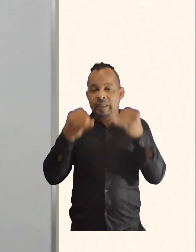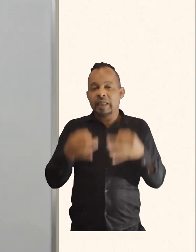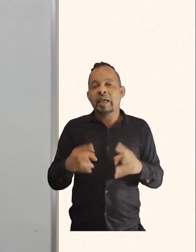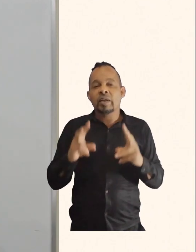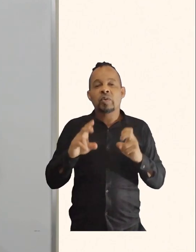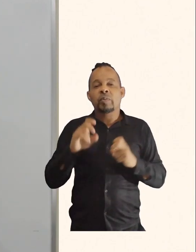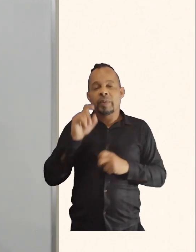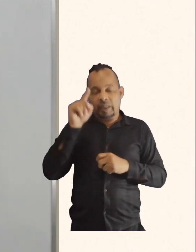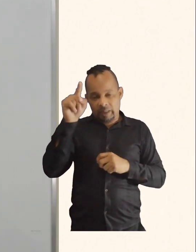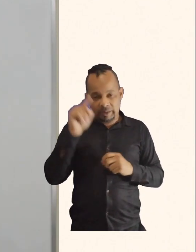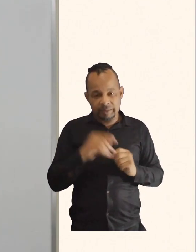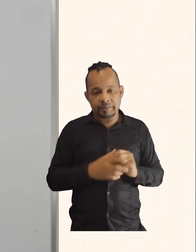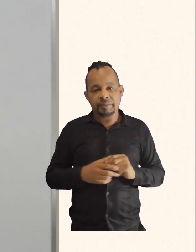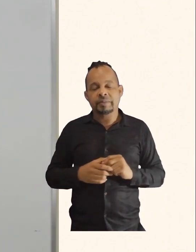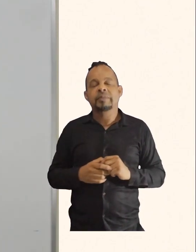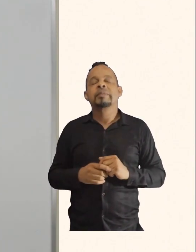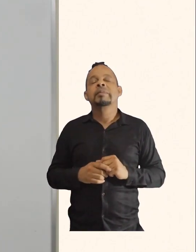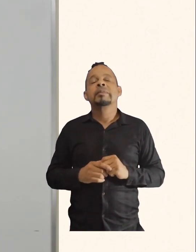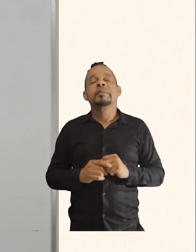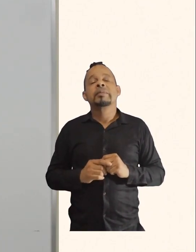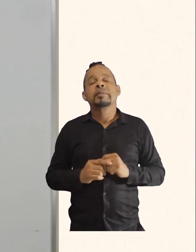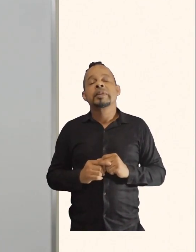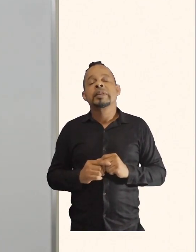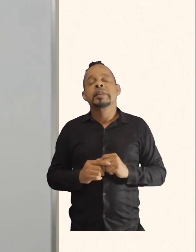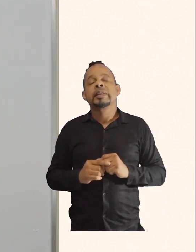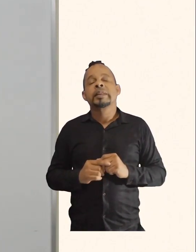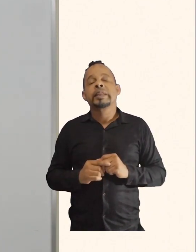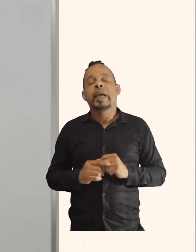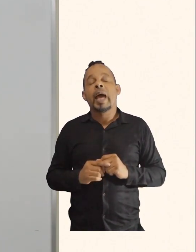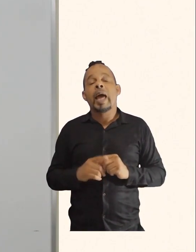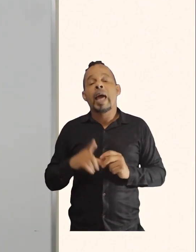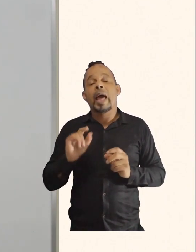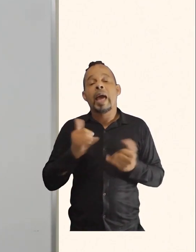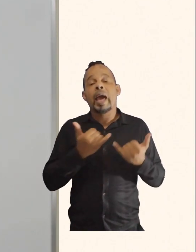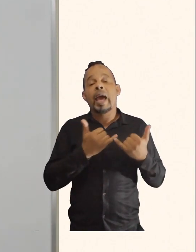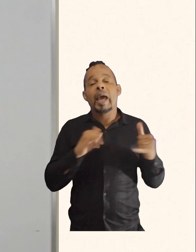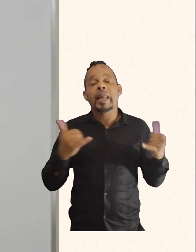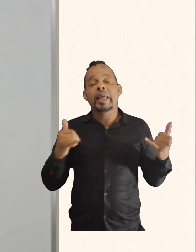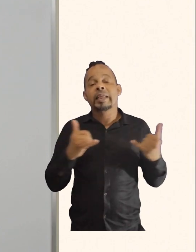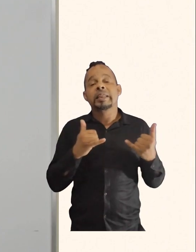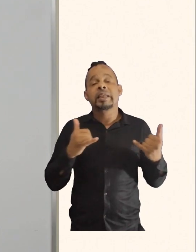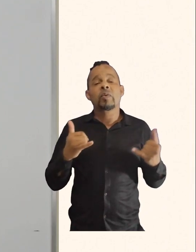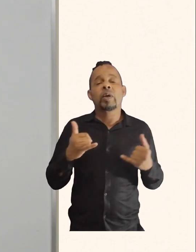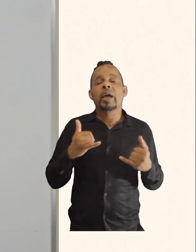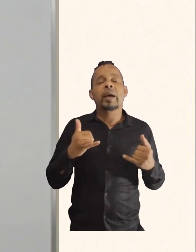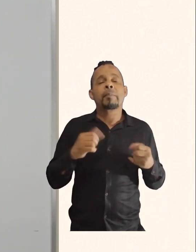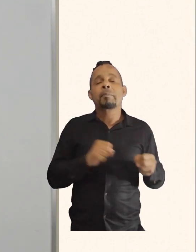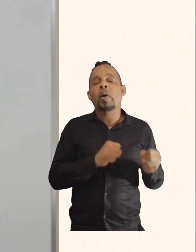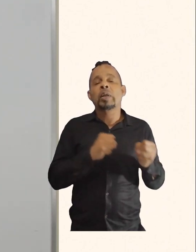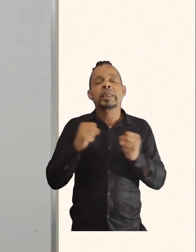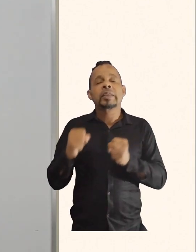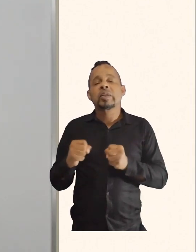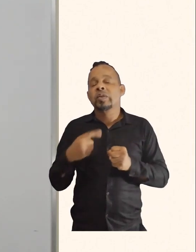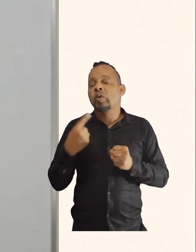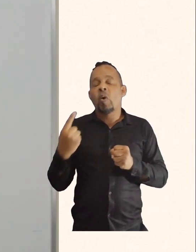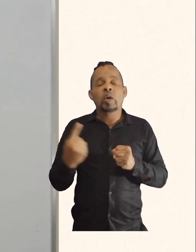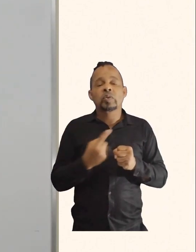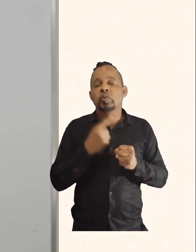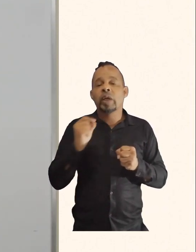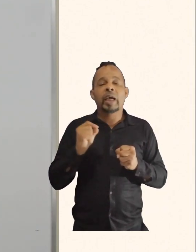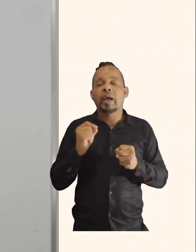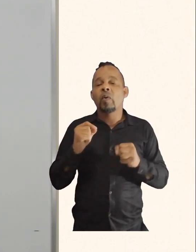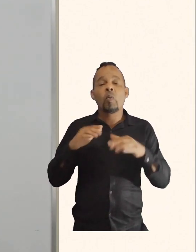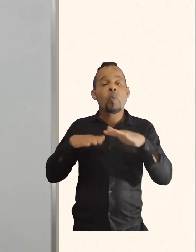dela. Energia potencial é a energia que nós armazenamos,